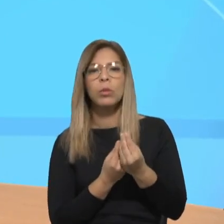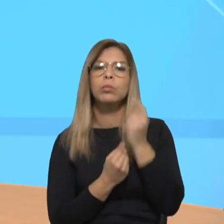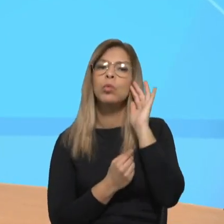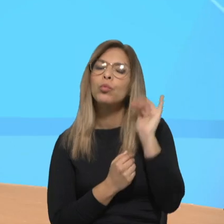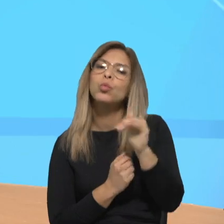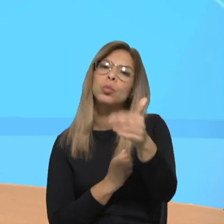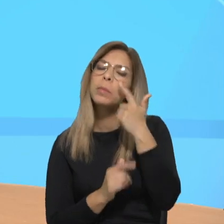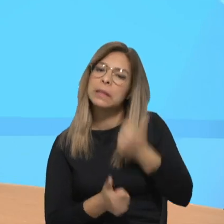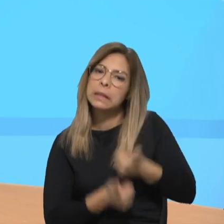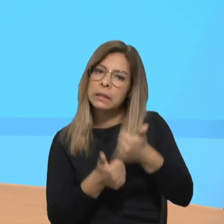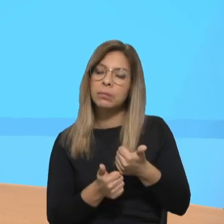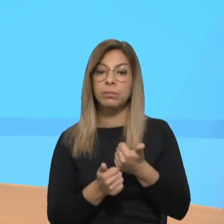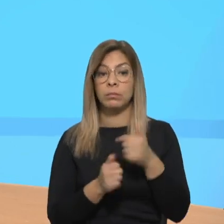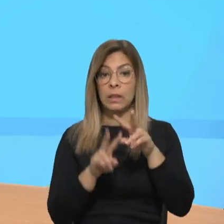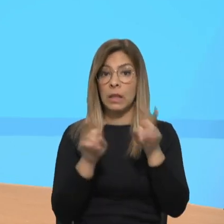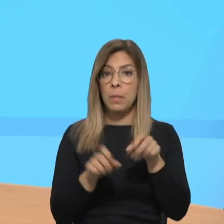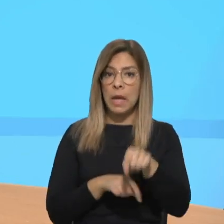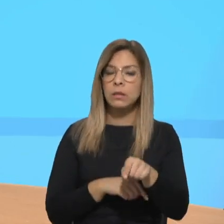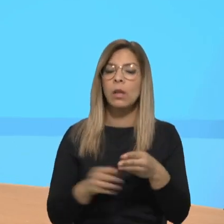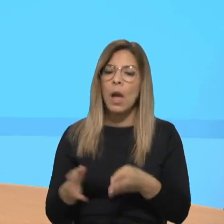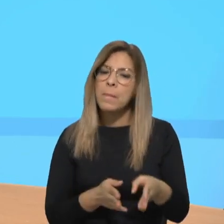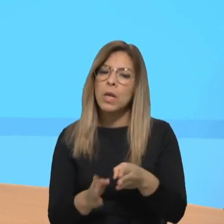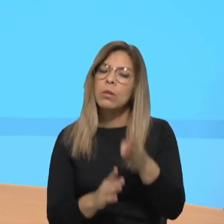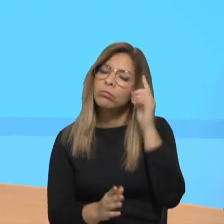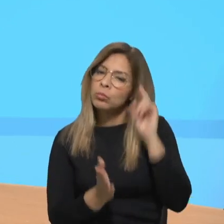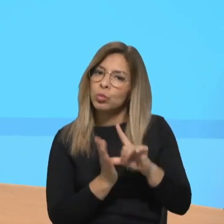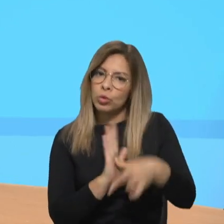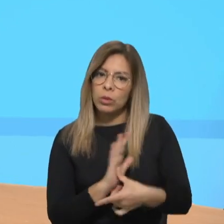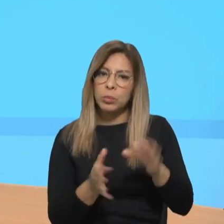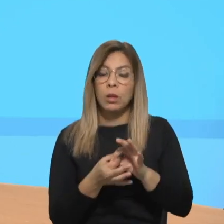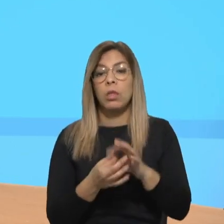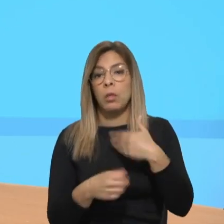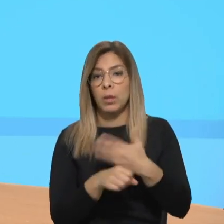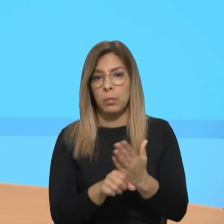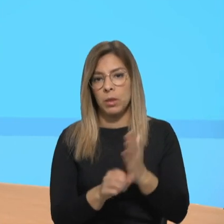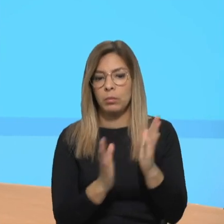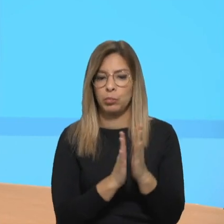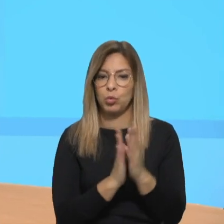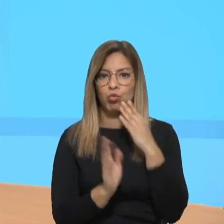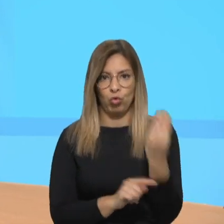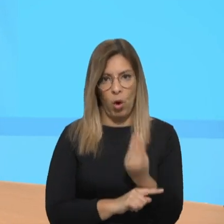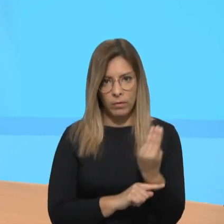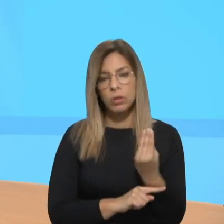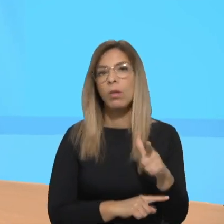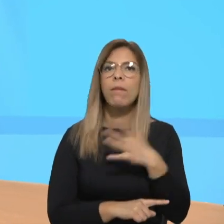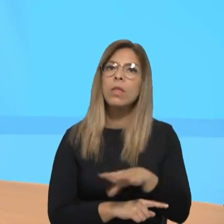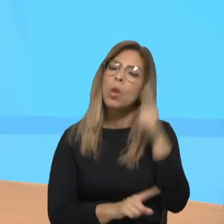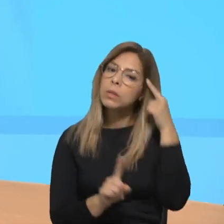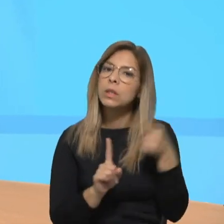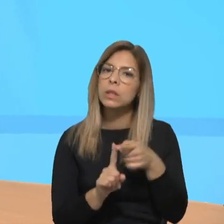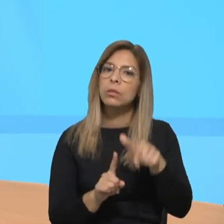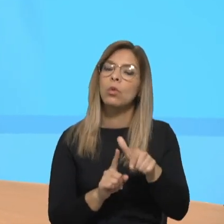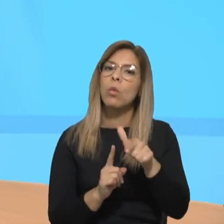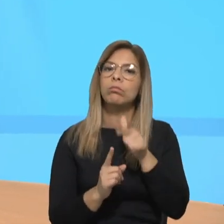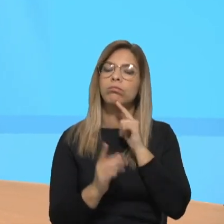futuro. Trata-se de um caminho que está a ser realizado pelo Departamento Nacional da Pastoral Juvenil, que quer construir um quadro